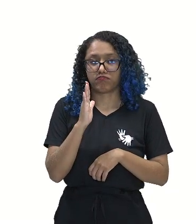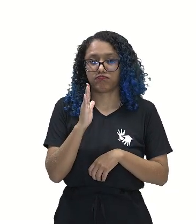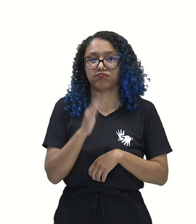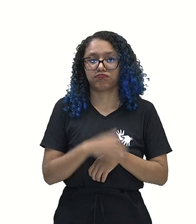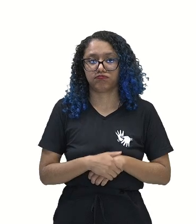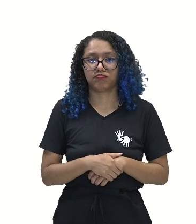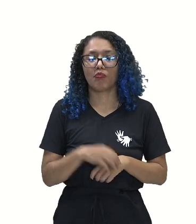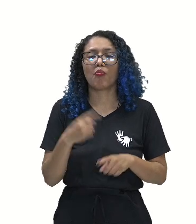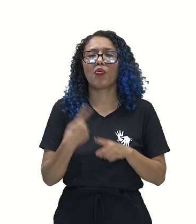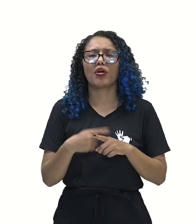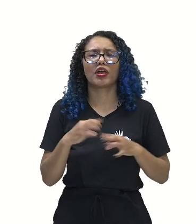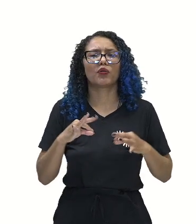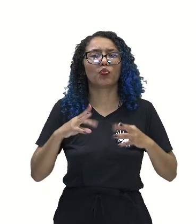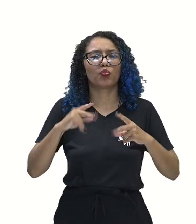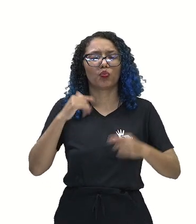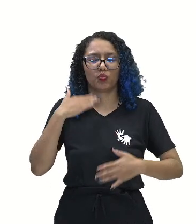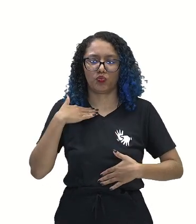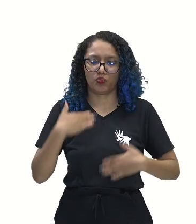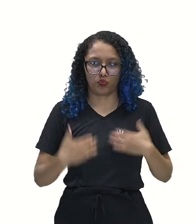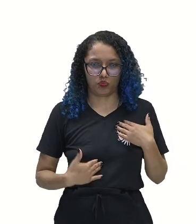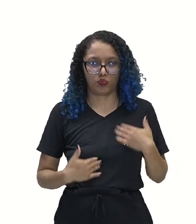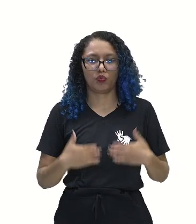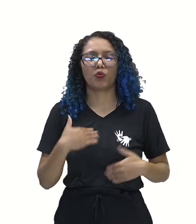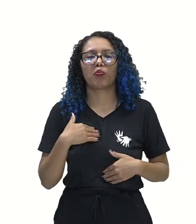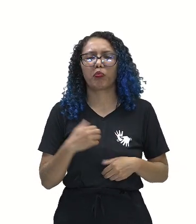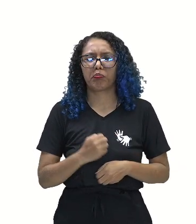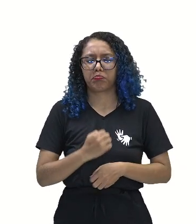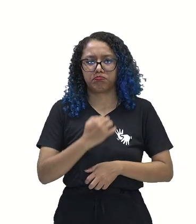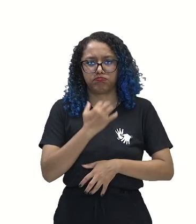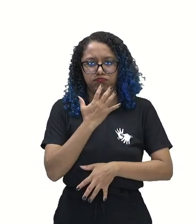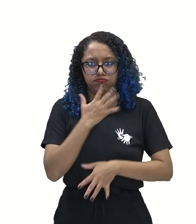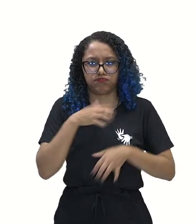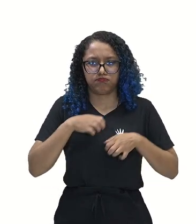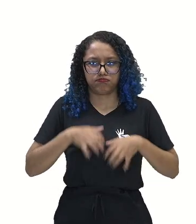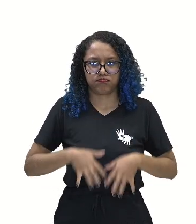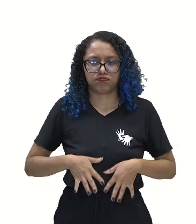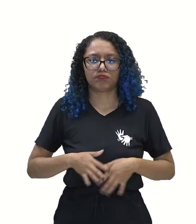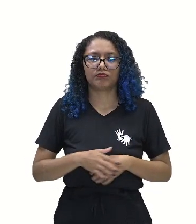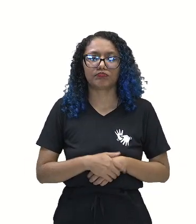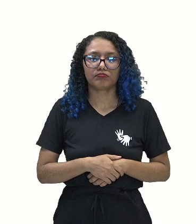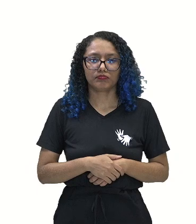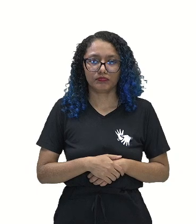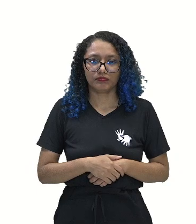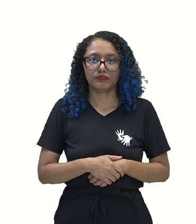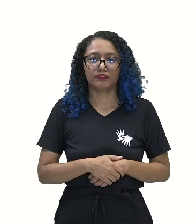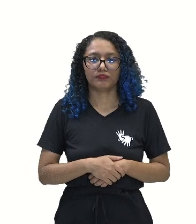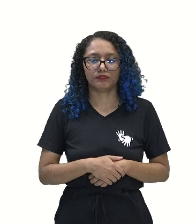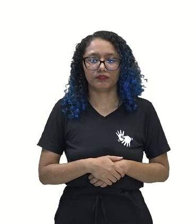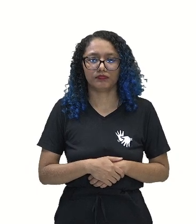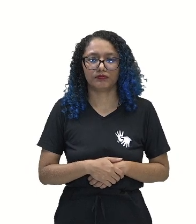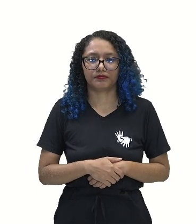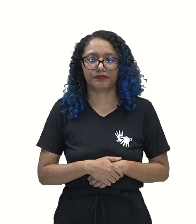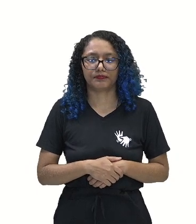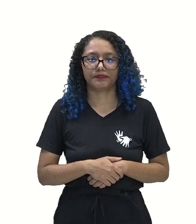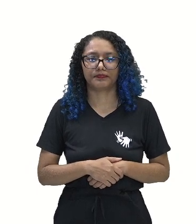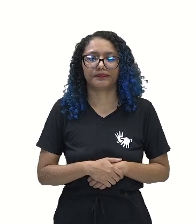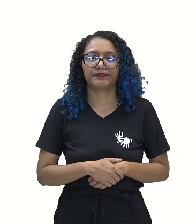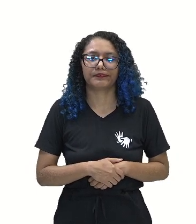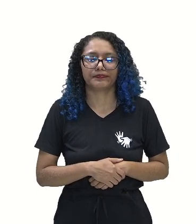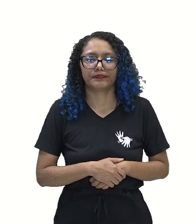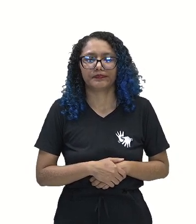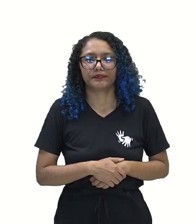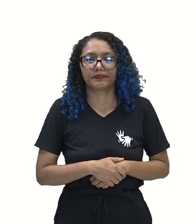se espalha por todo o corpo, tá? Então, durante esse processo, o sangue, que ele é